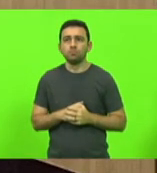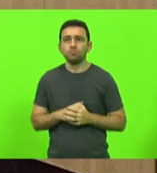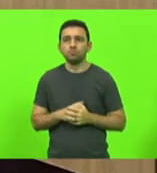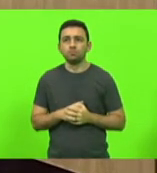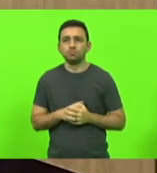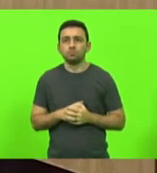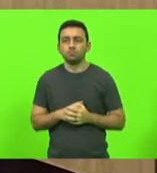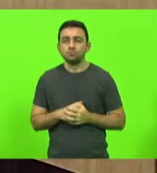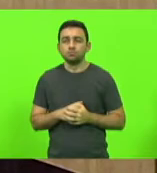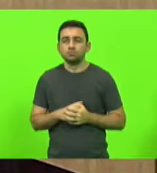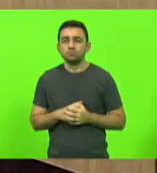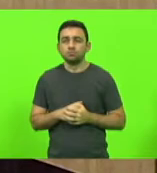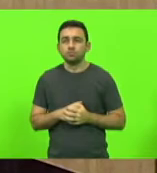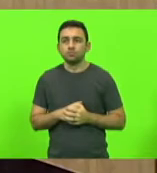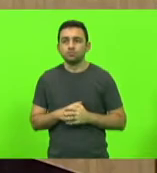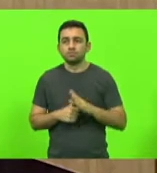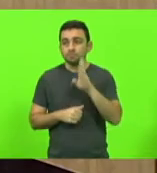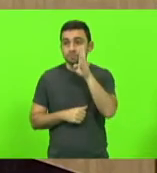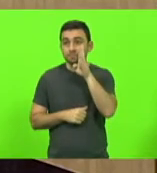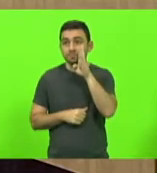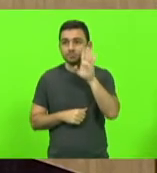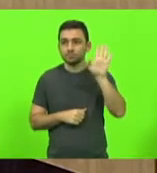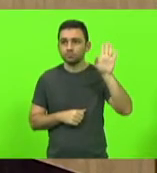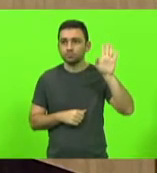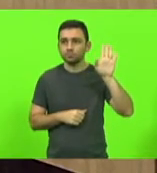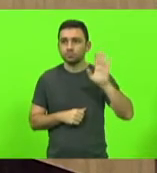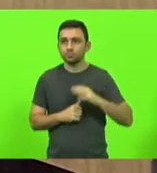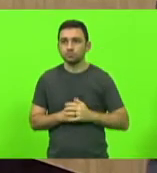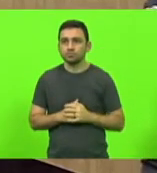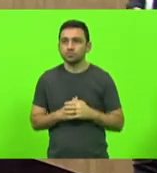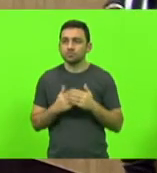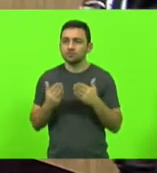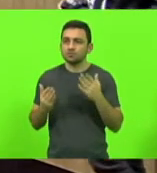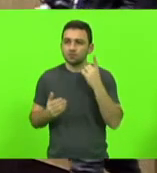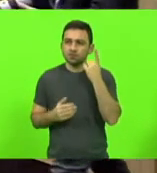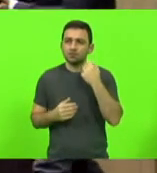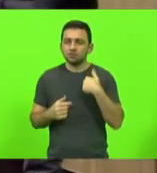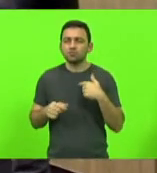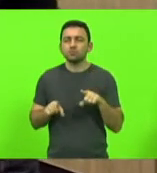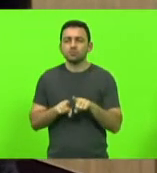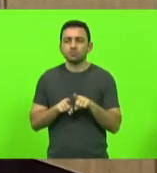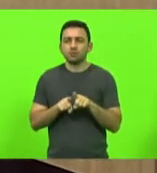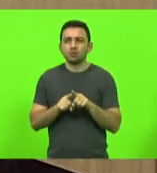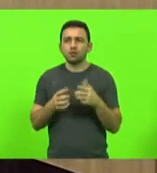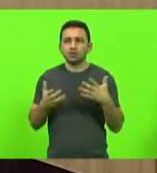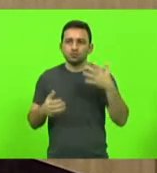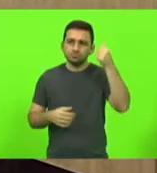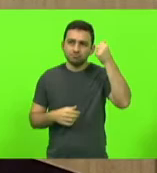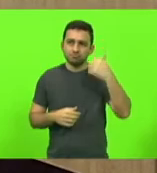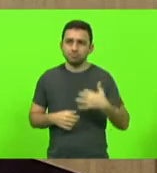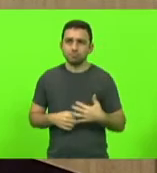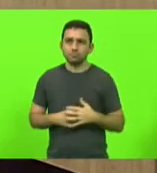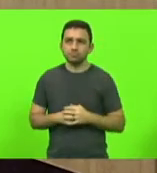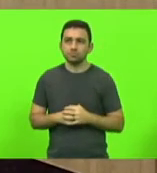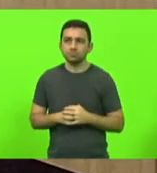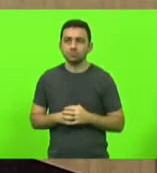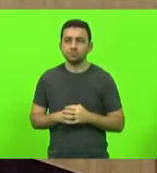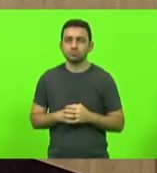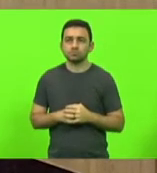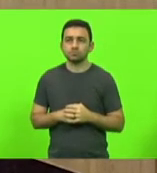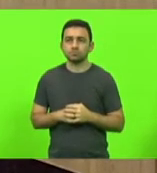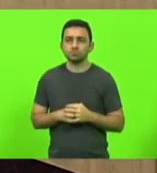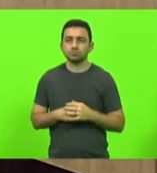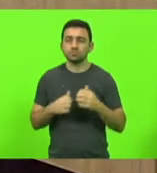A palavra é o deputado Nilson Berlanda. Senhor presidente, senhores deputados, eu também gostaria de me manifestar. Eu, como